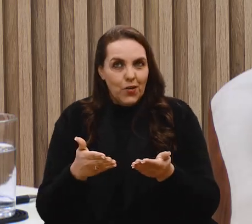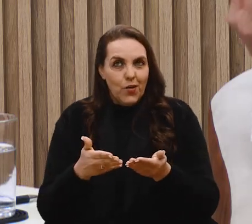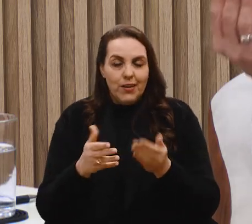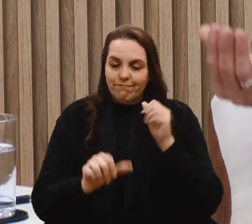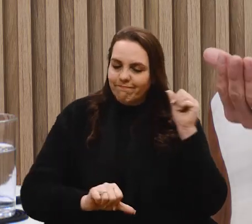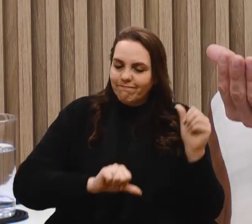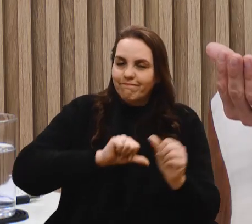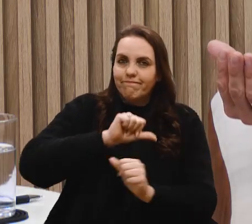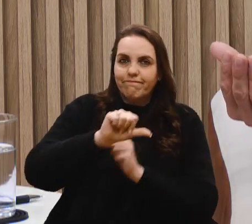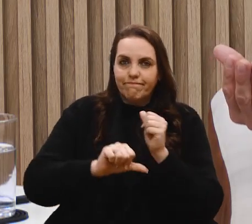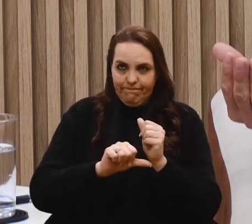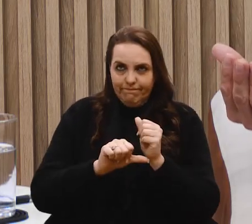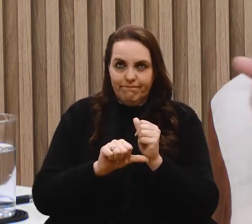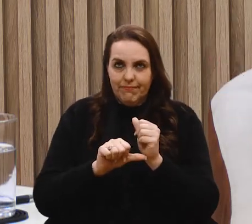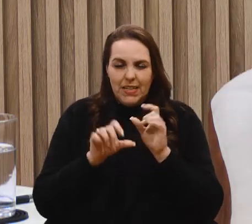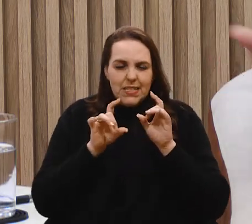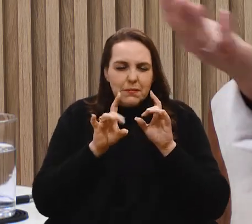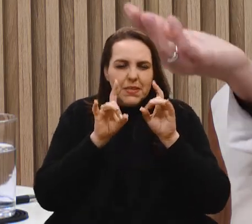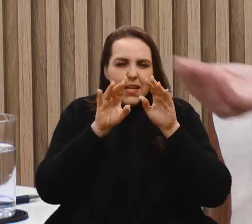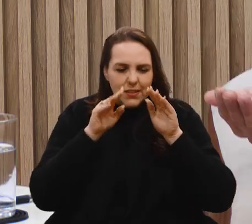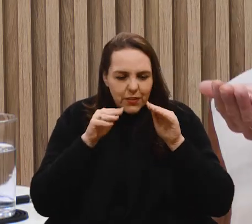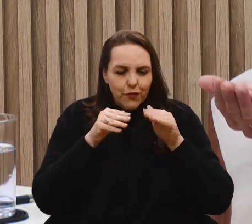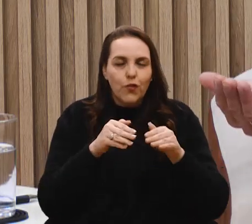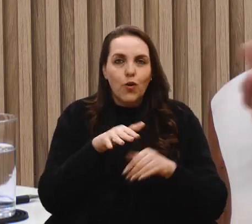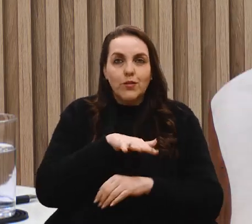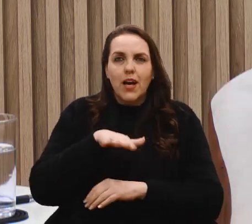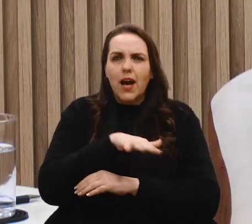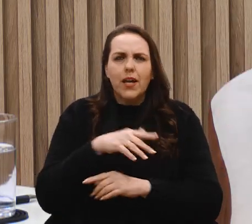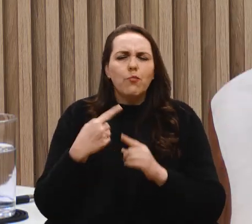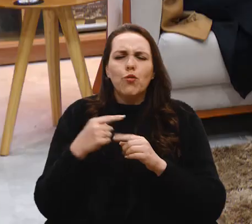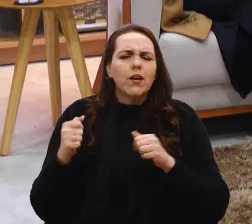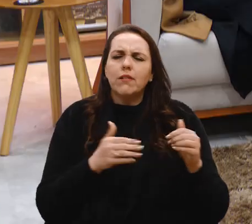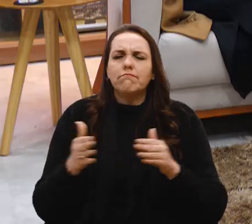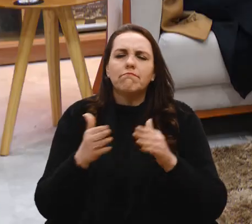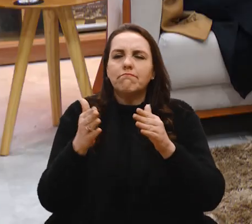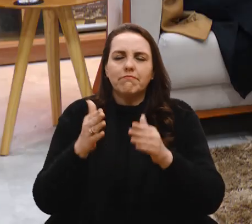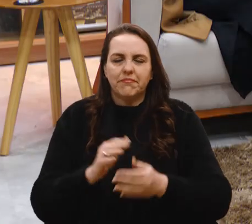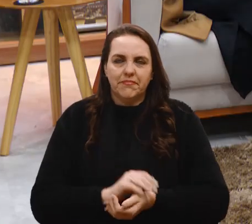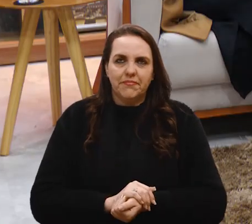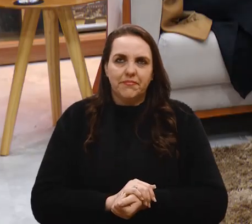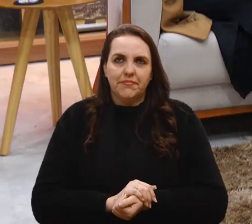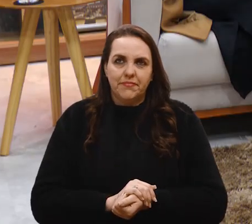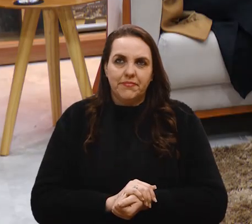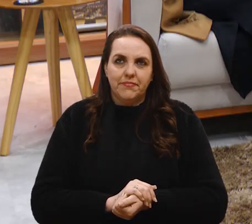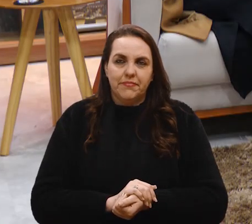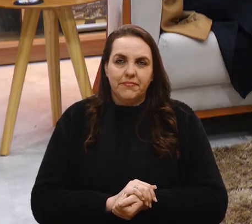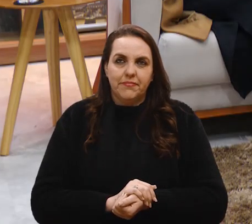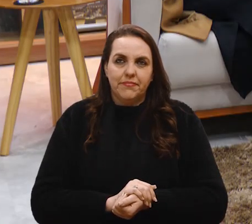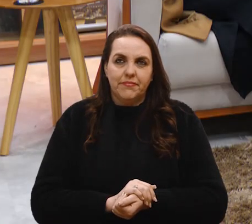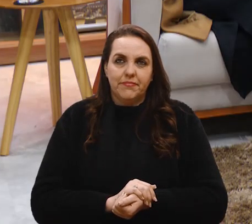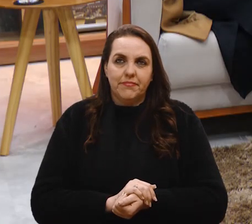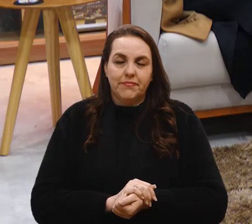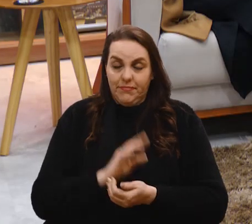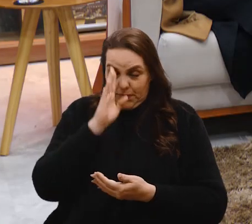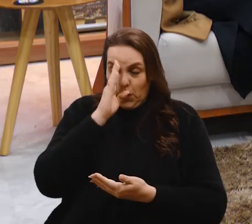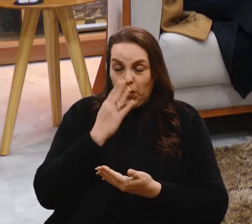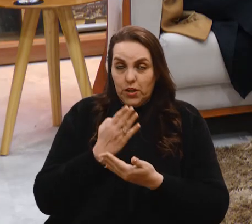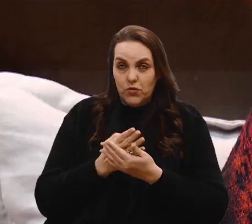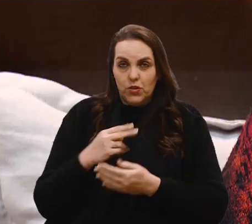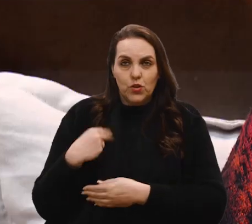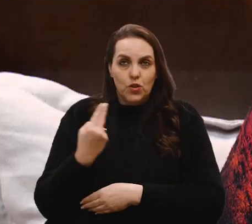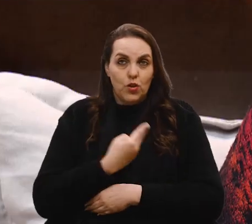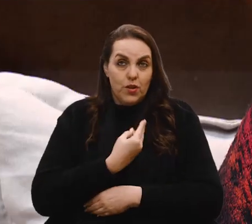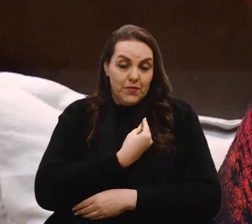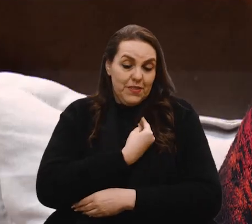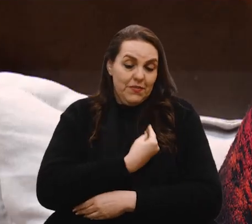transformou numa especialista na área. Por que esse caminho? Eu acho que quando a gente vive um pouco